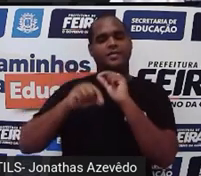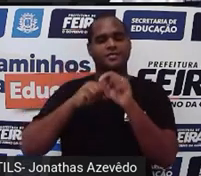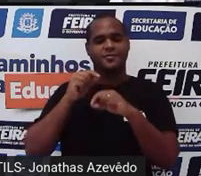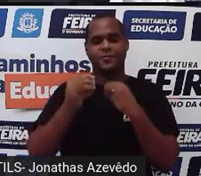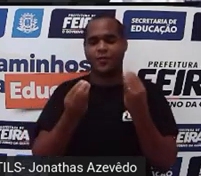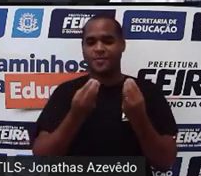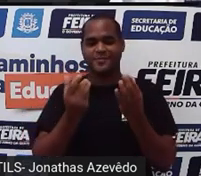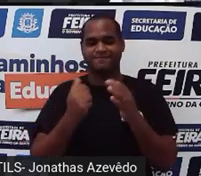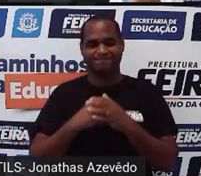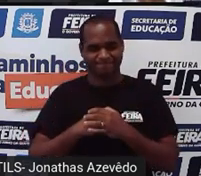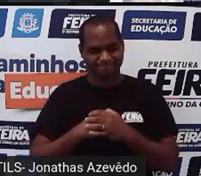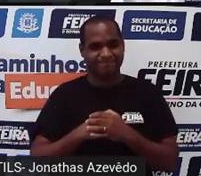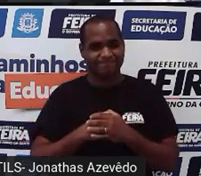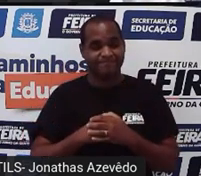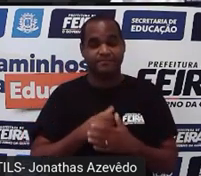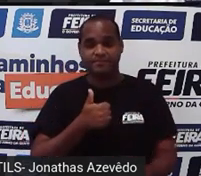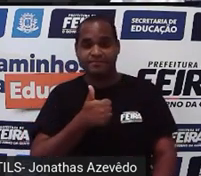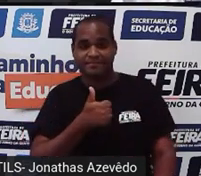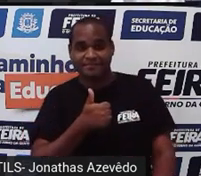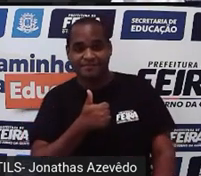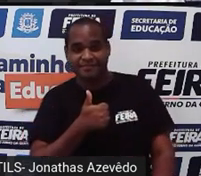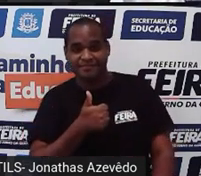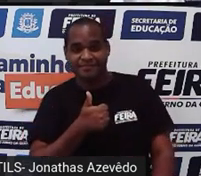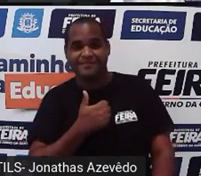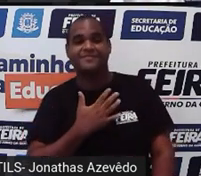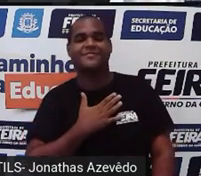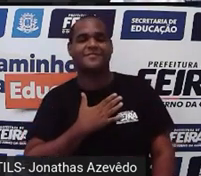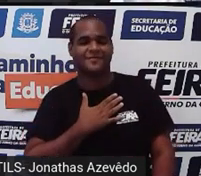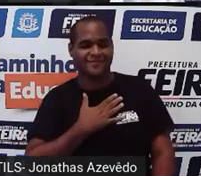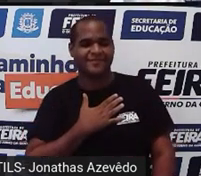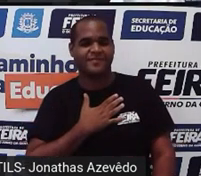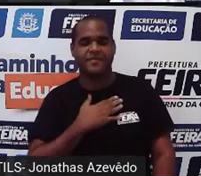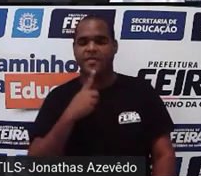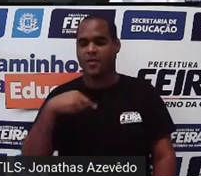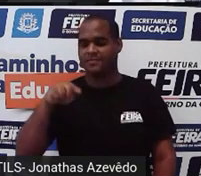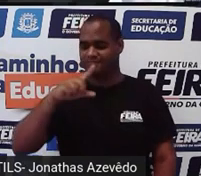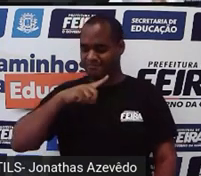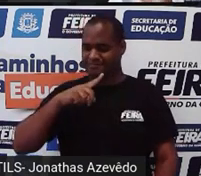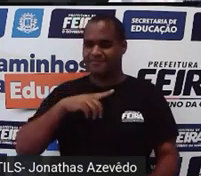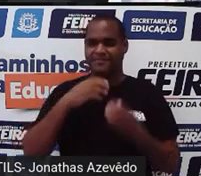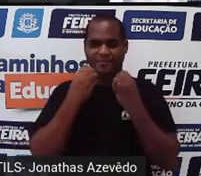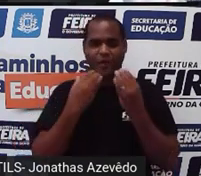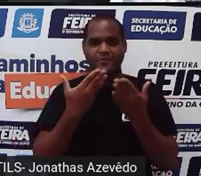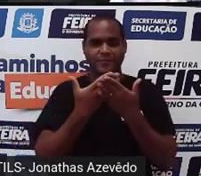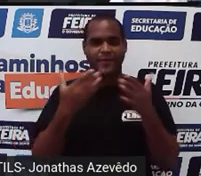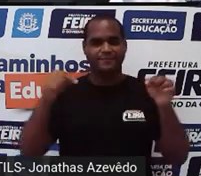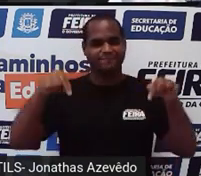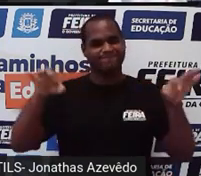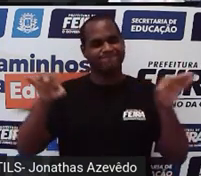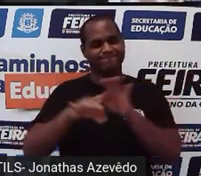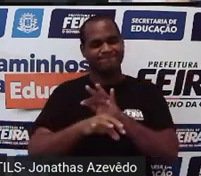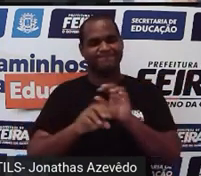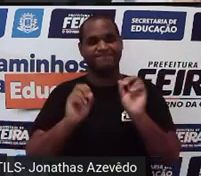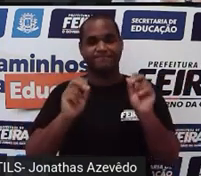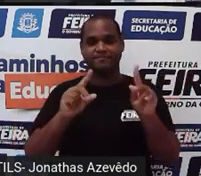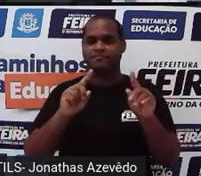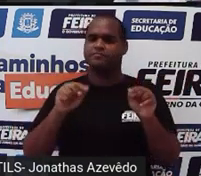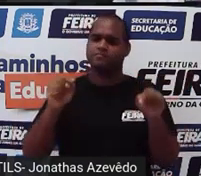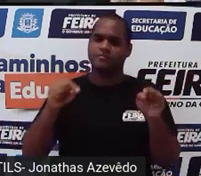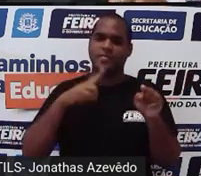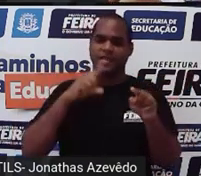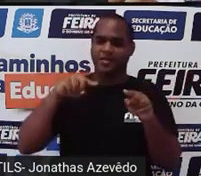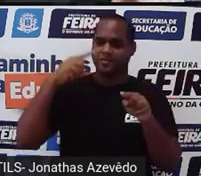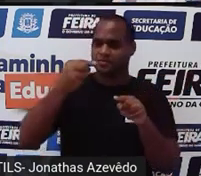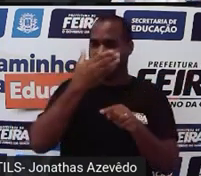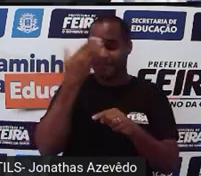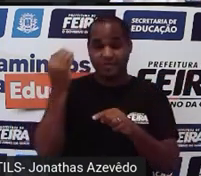aqui. Tá bom? Curtiu? Aqui a gente curtiu bastante, mas a gente vai ficar por aqui, tá bom? Desde já, até a